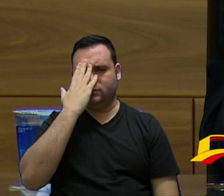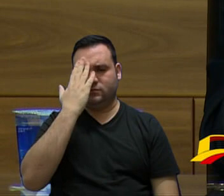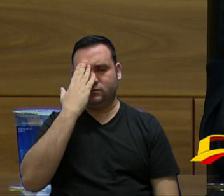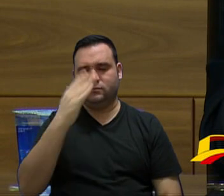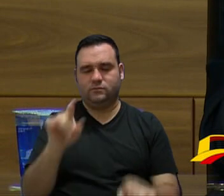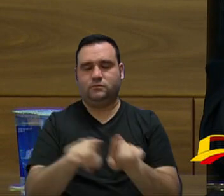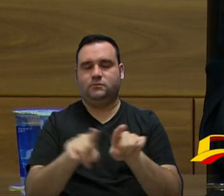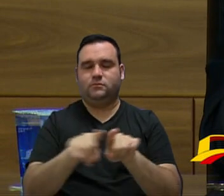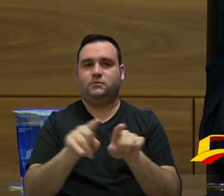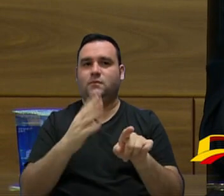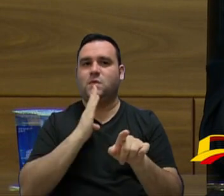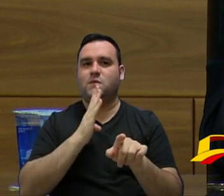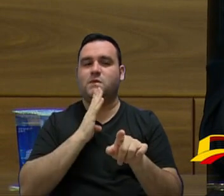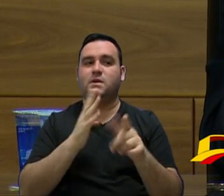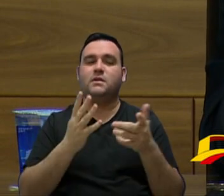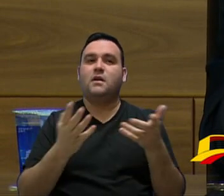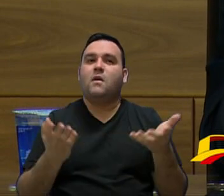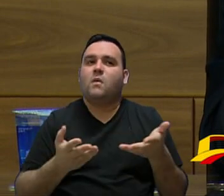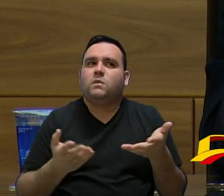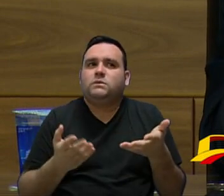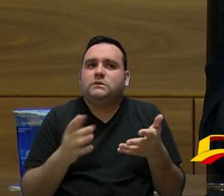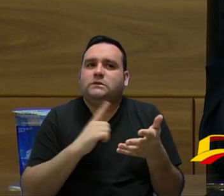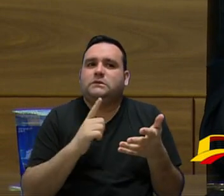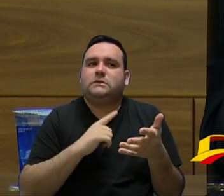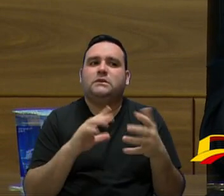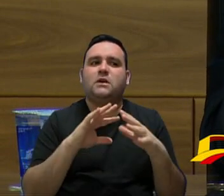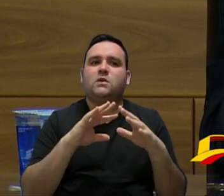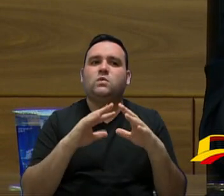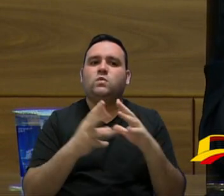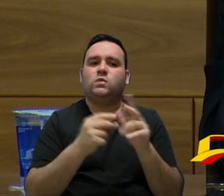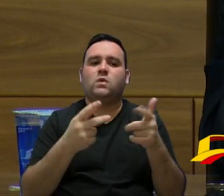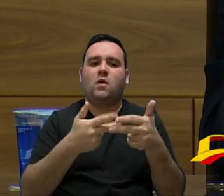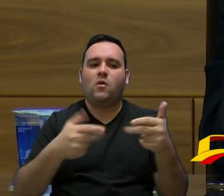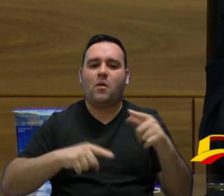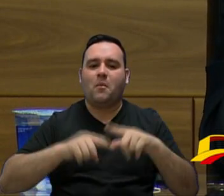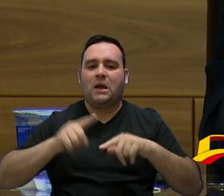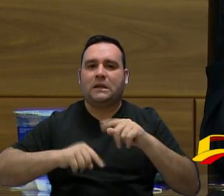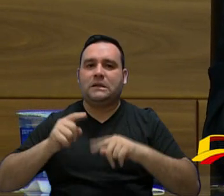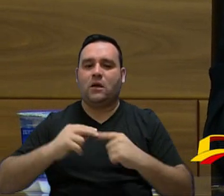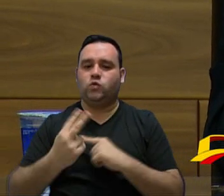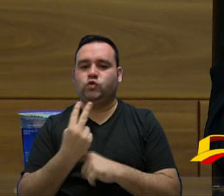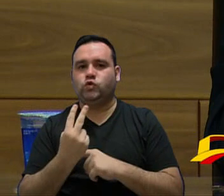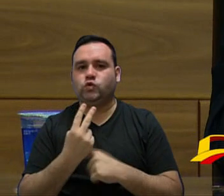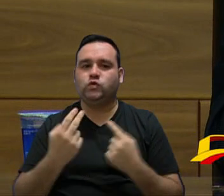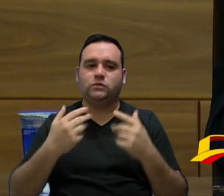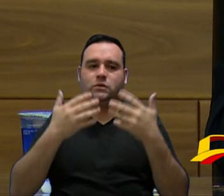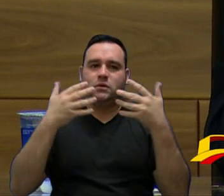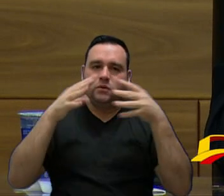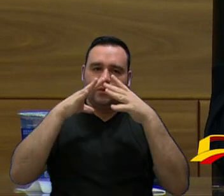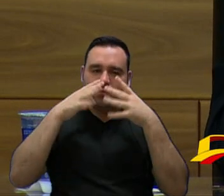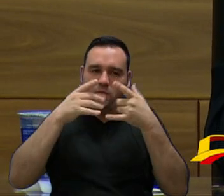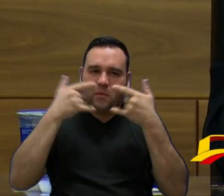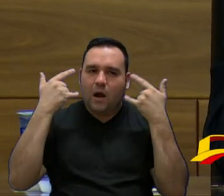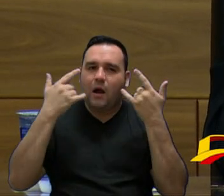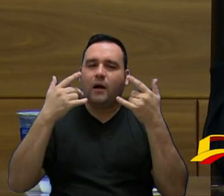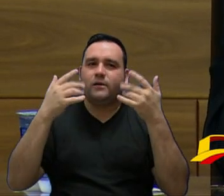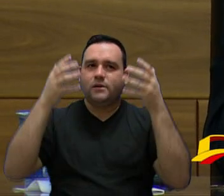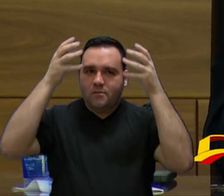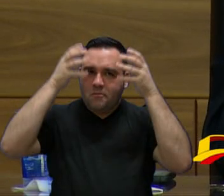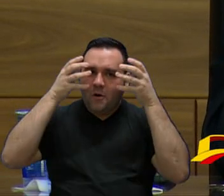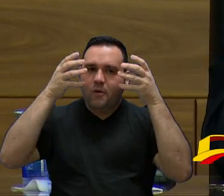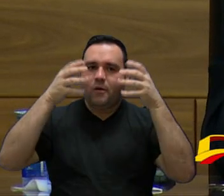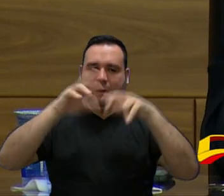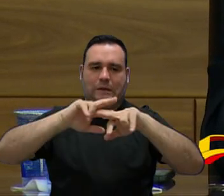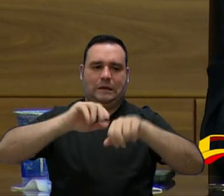bem sabe também que essa questão de todos os epis de todos os equipamentos nesta época de